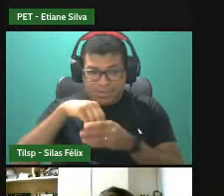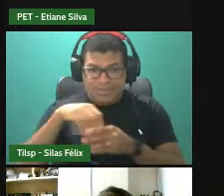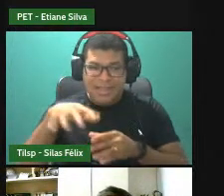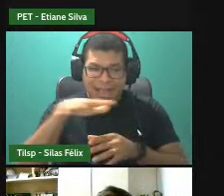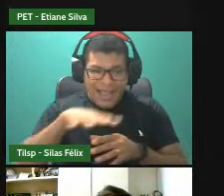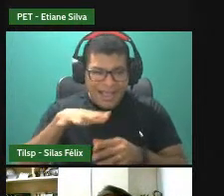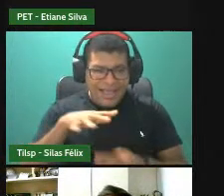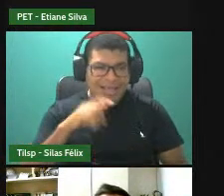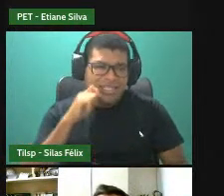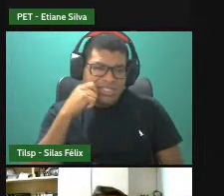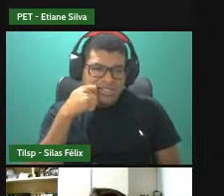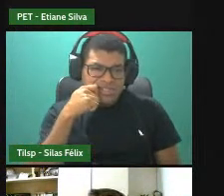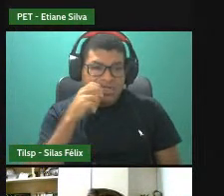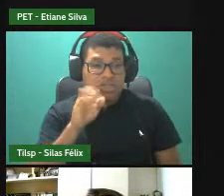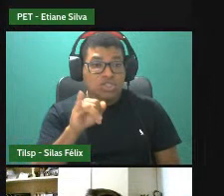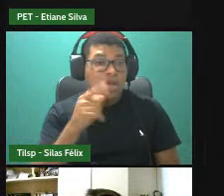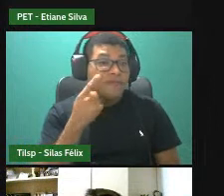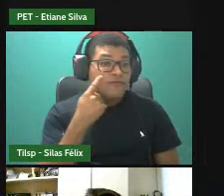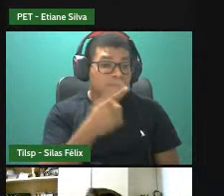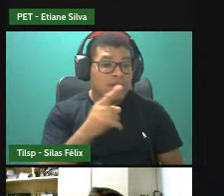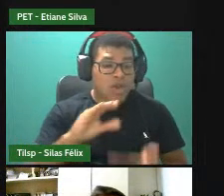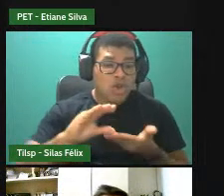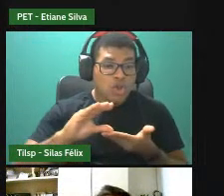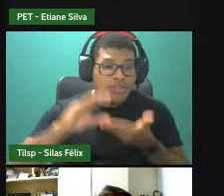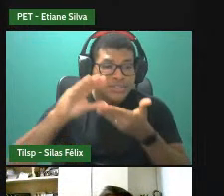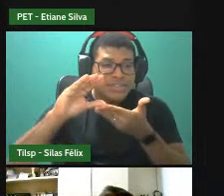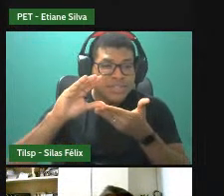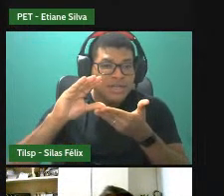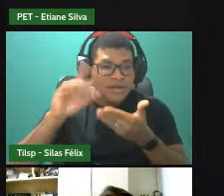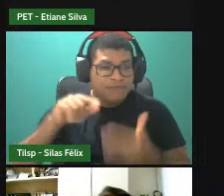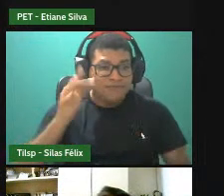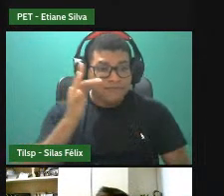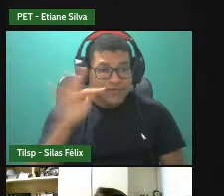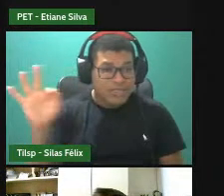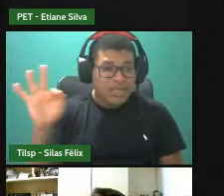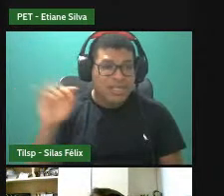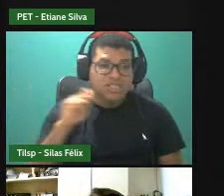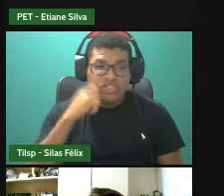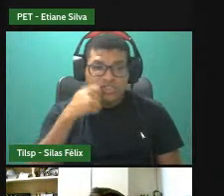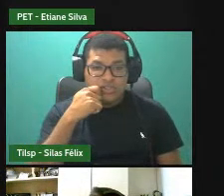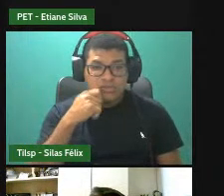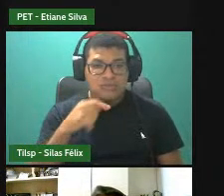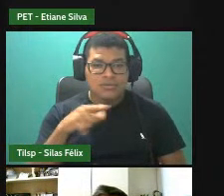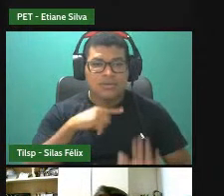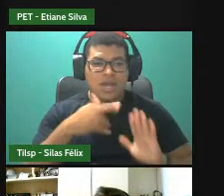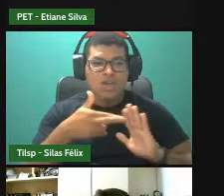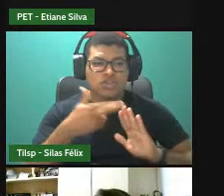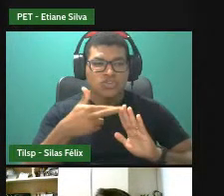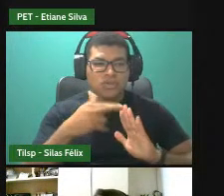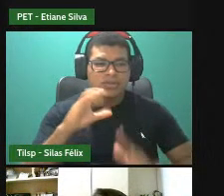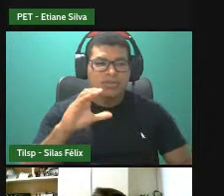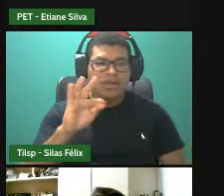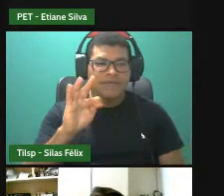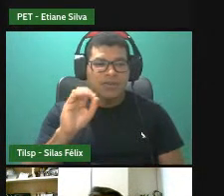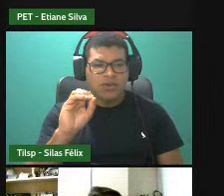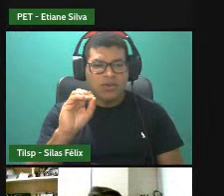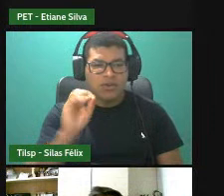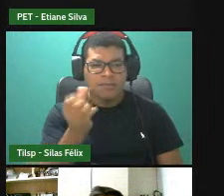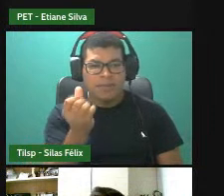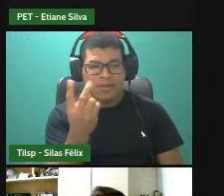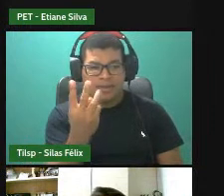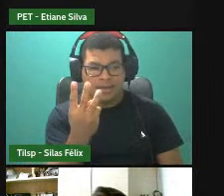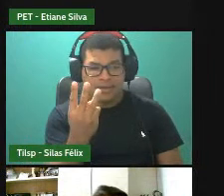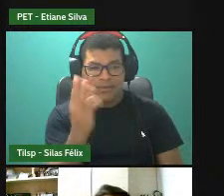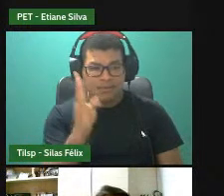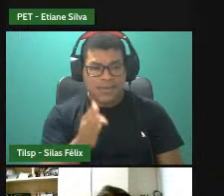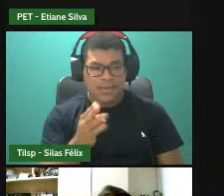os documentos do Conselho Federal de Odontologia, especificamente aí essa resolução do CFO 63/2005,